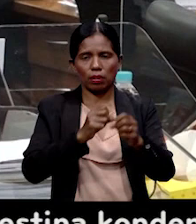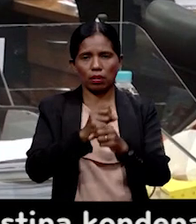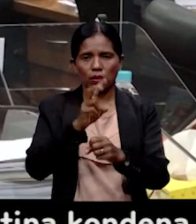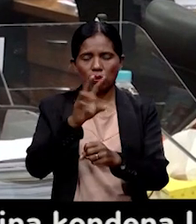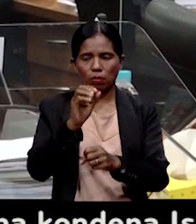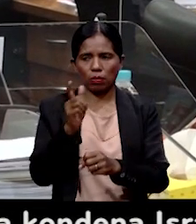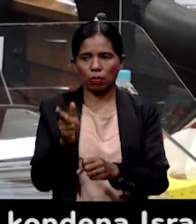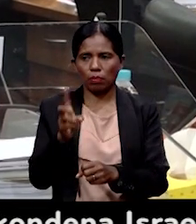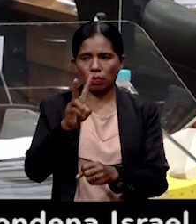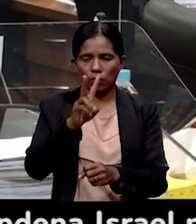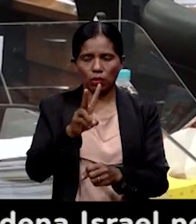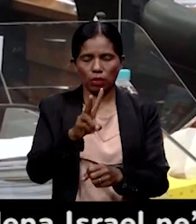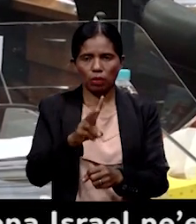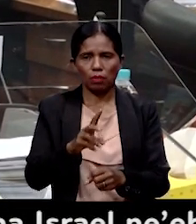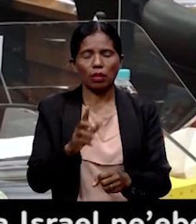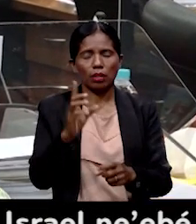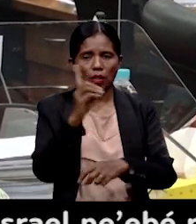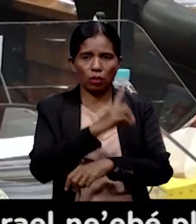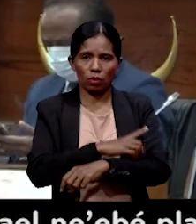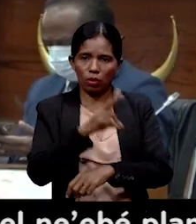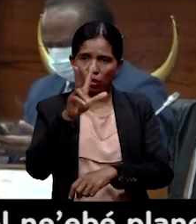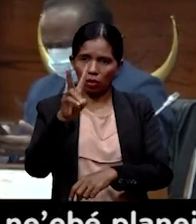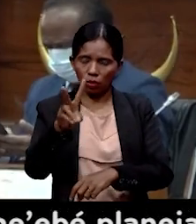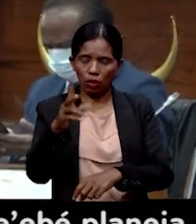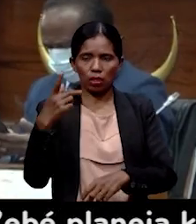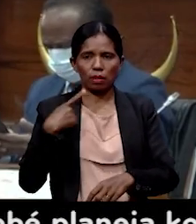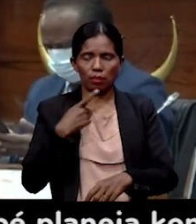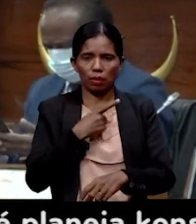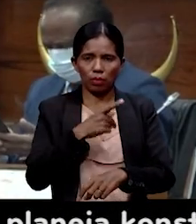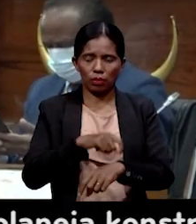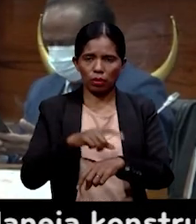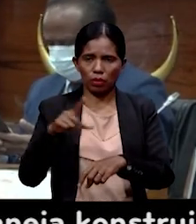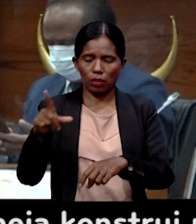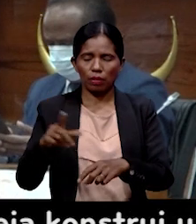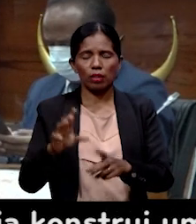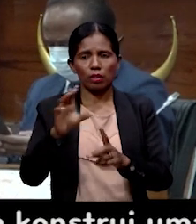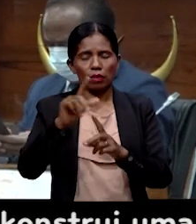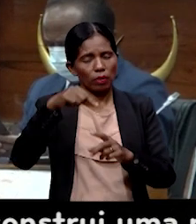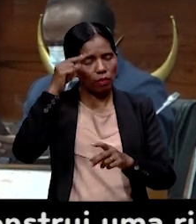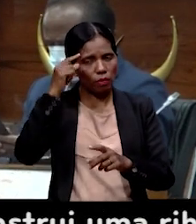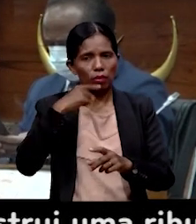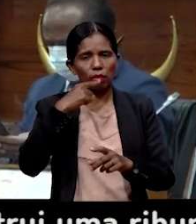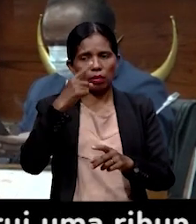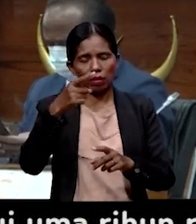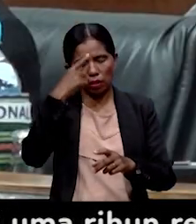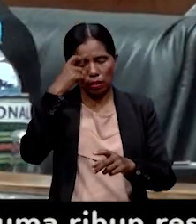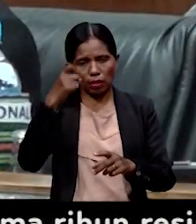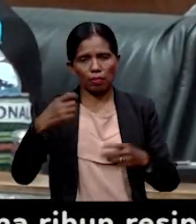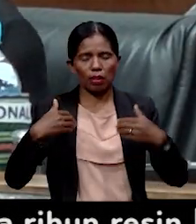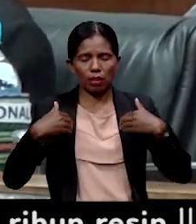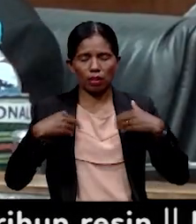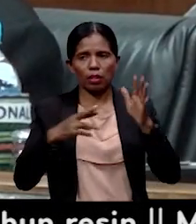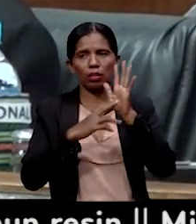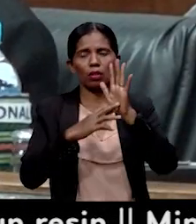e a fase generalidade barloron da rua nian e a parlamento. Sefi governo recomenda questão ne tamba e a relatório para ser comissão